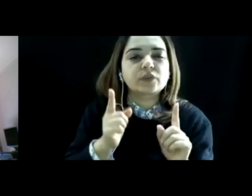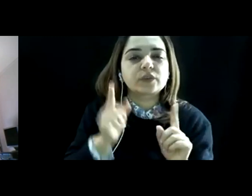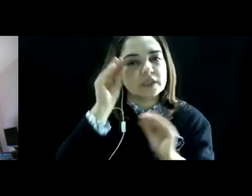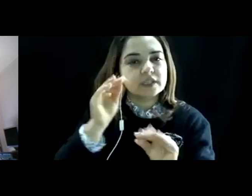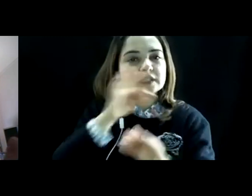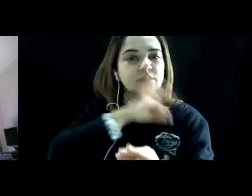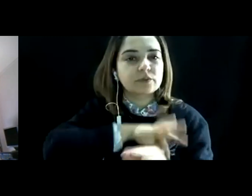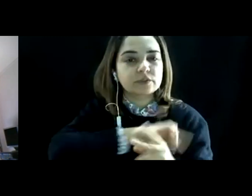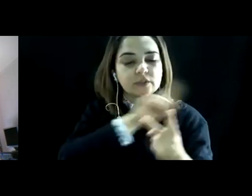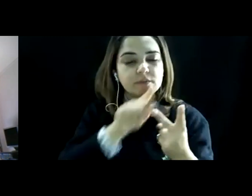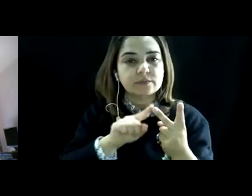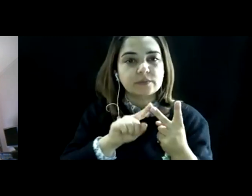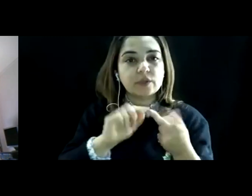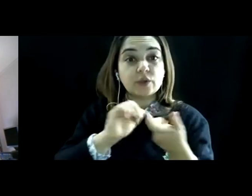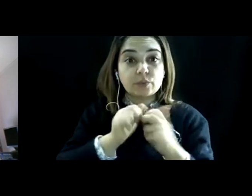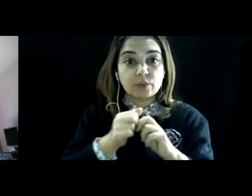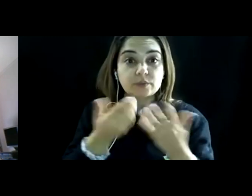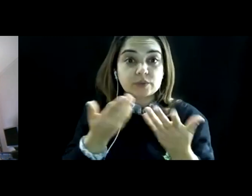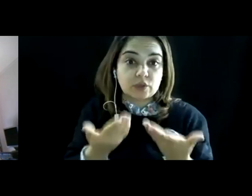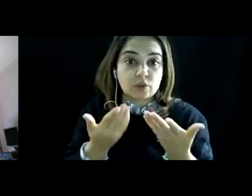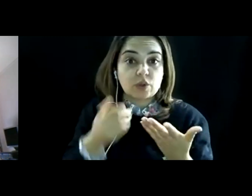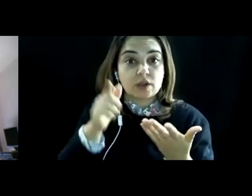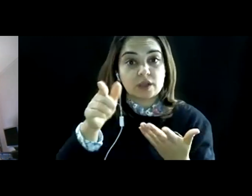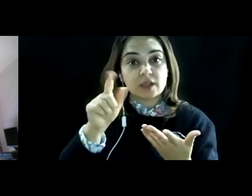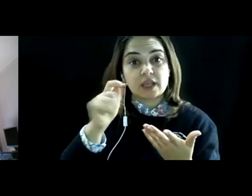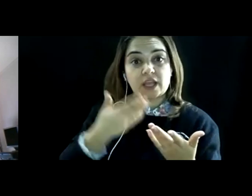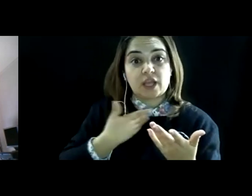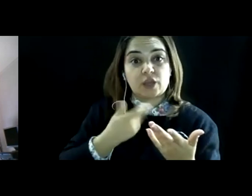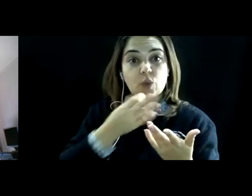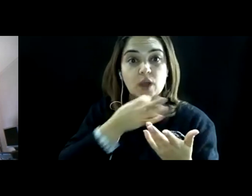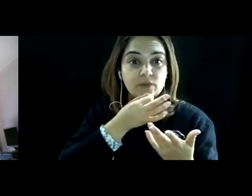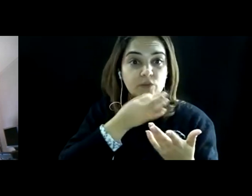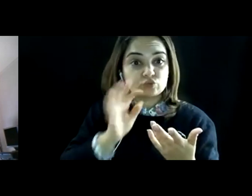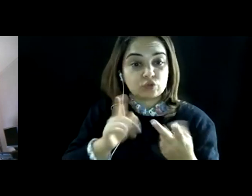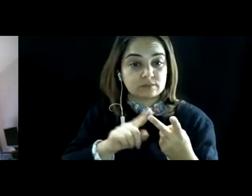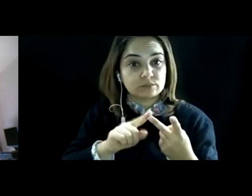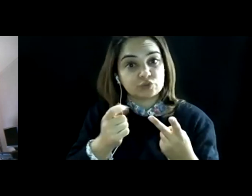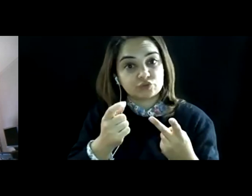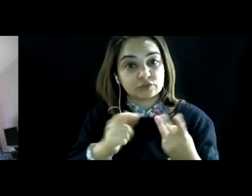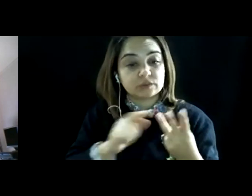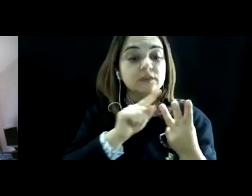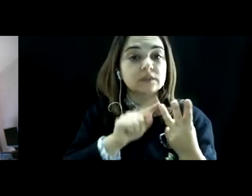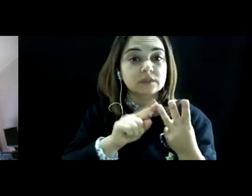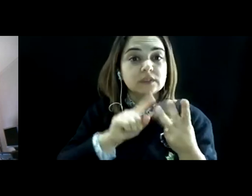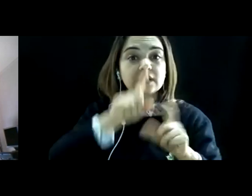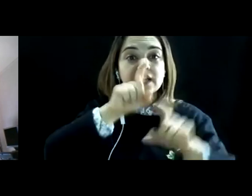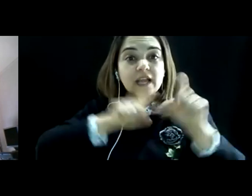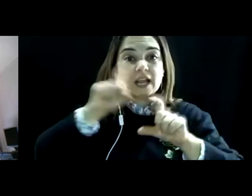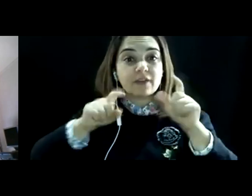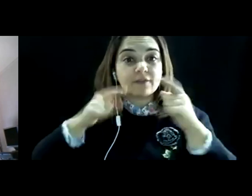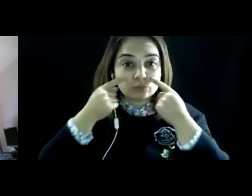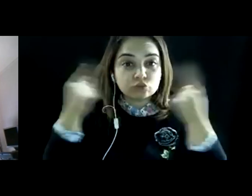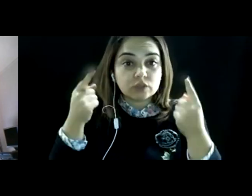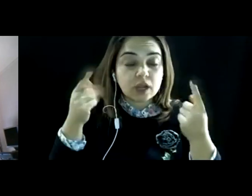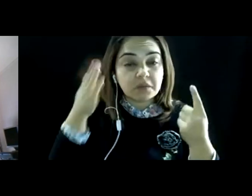dos problemas atuais, o Eduardo já falou de alguns, portanto eu vou aligerar esta parte, e depois eu tenho aqui alguns gráficos para mostrar, em princípio não vou conseguir